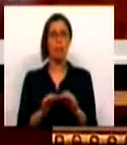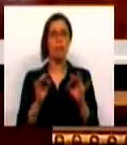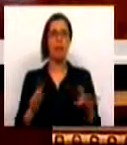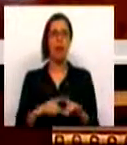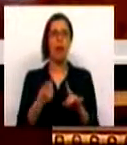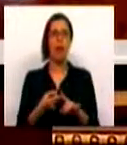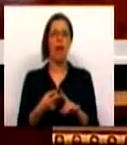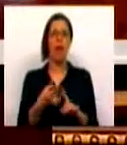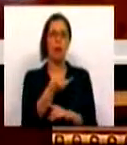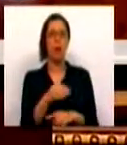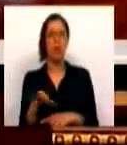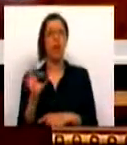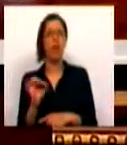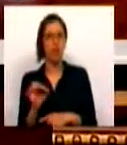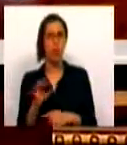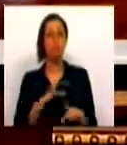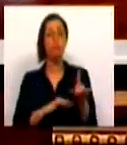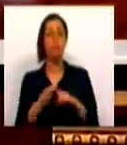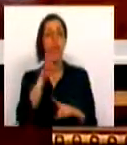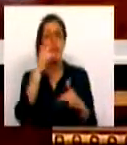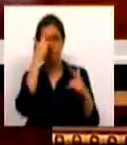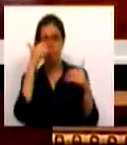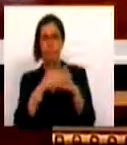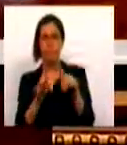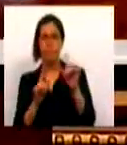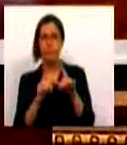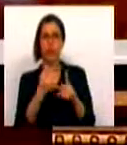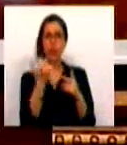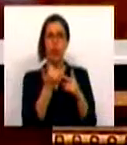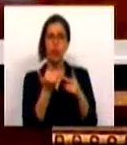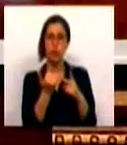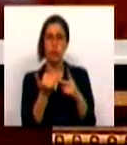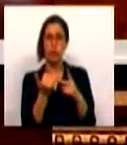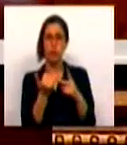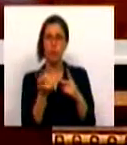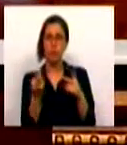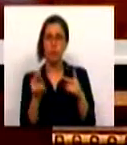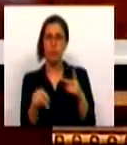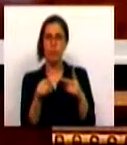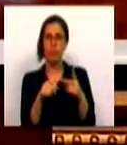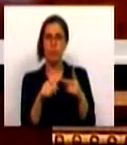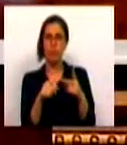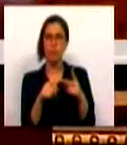de 2018. O Sr. Deputado não deve confundir a segunda derivada com a...